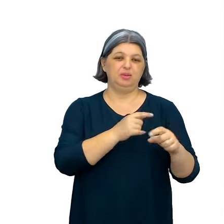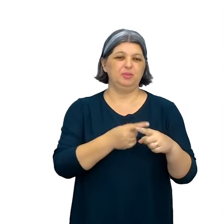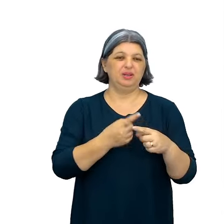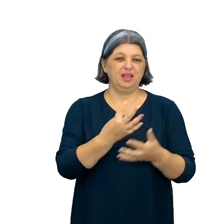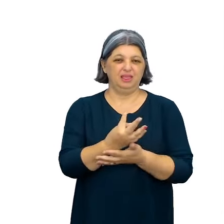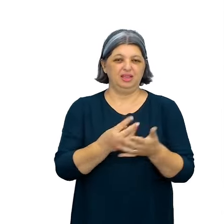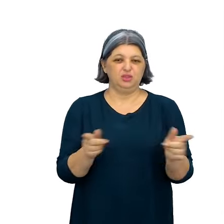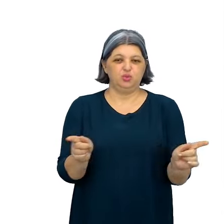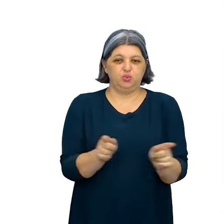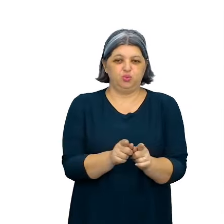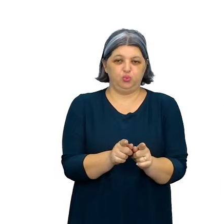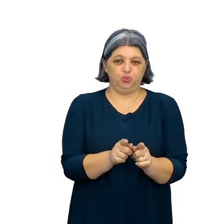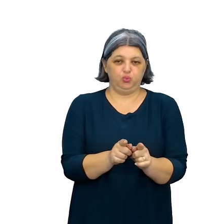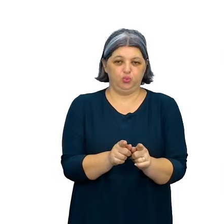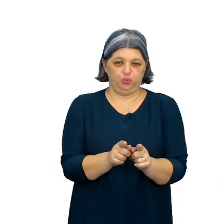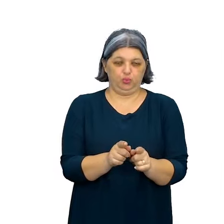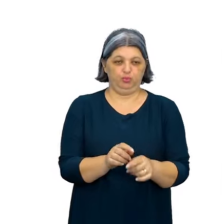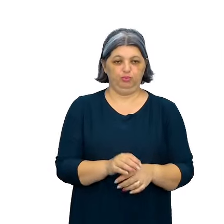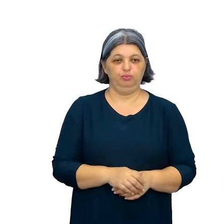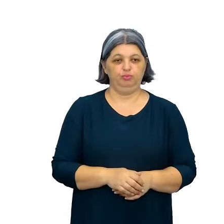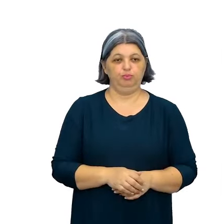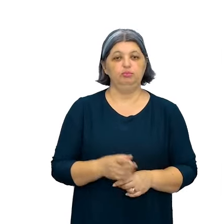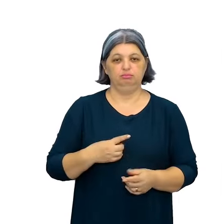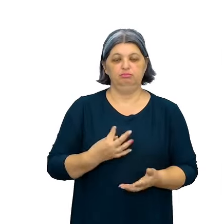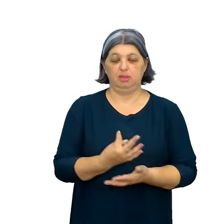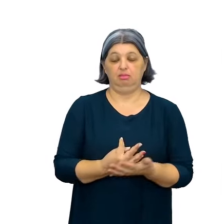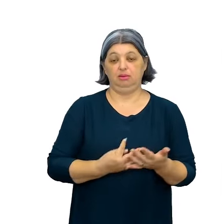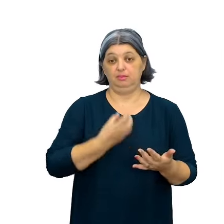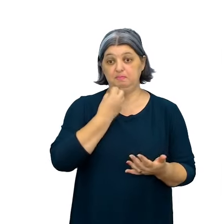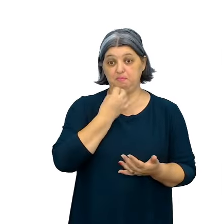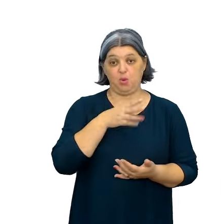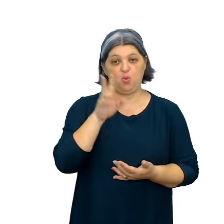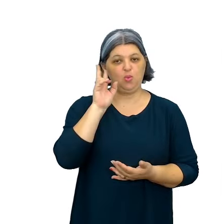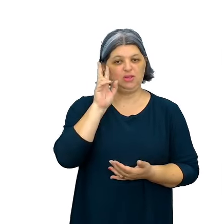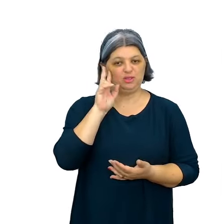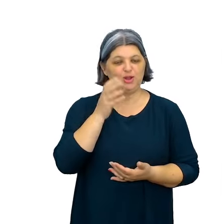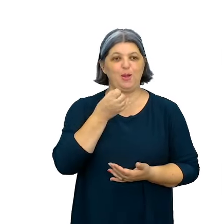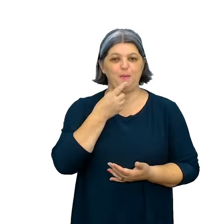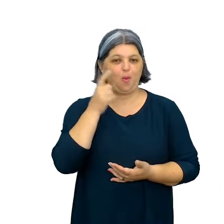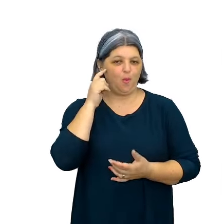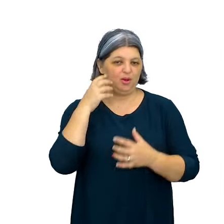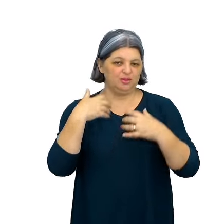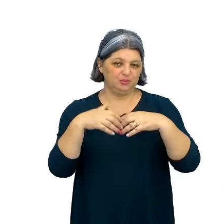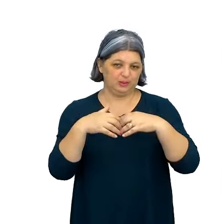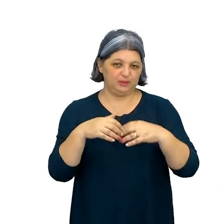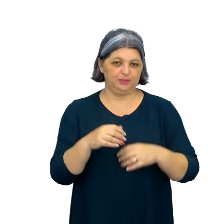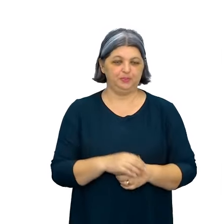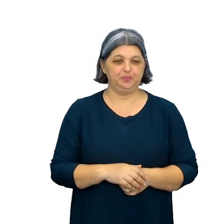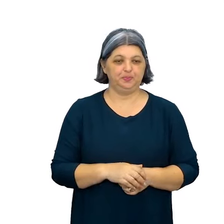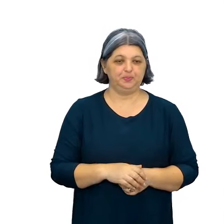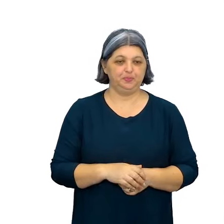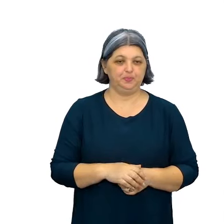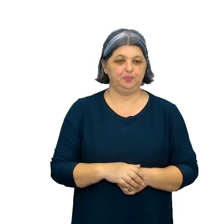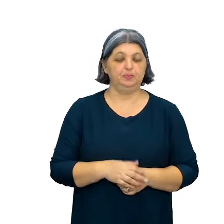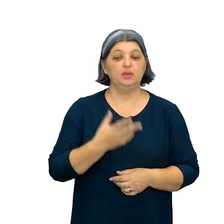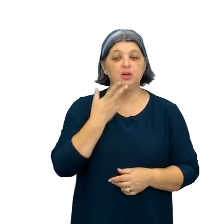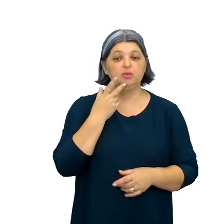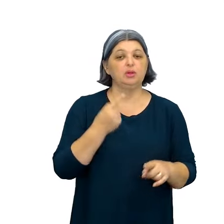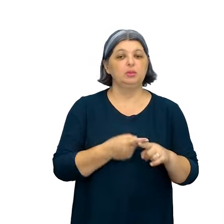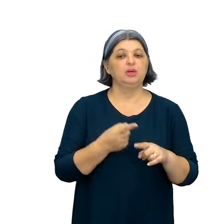é, e textos que têm boas histórias, boas reflexões, não é, e eu estou dizendo isso porque